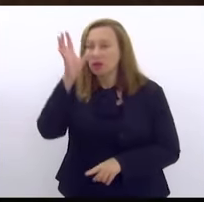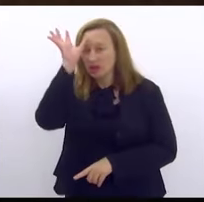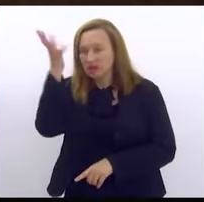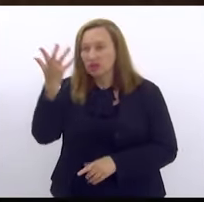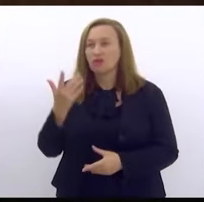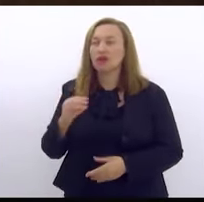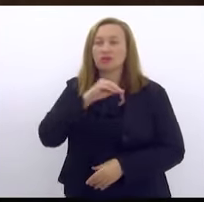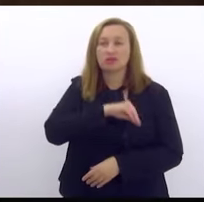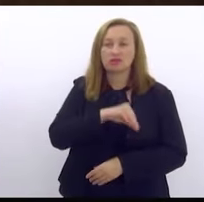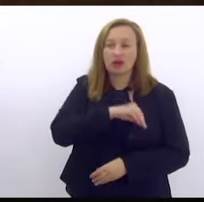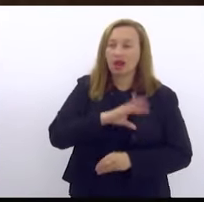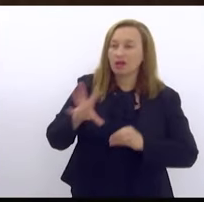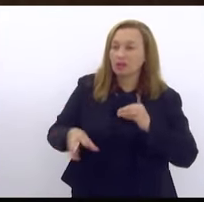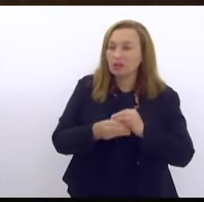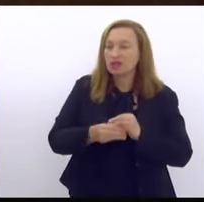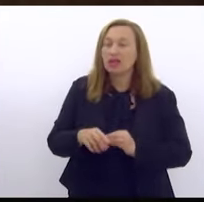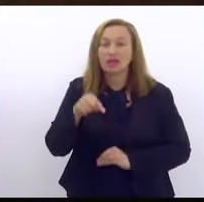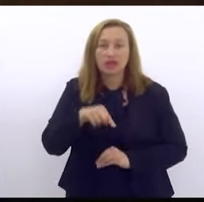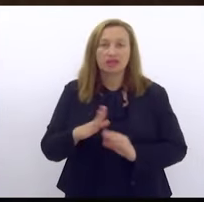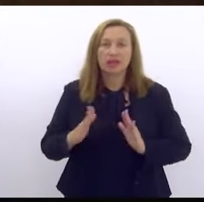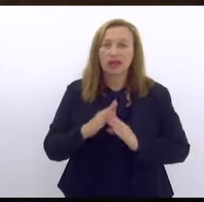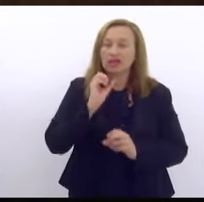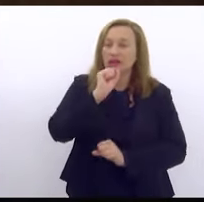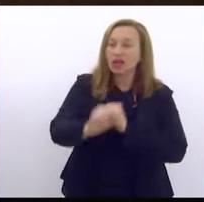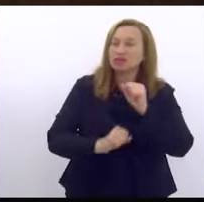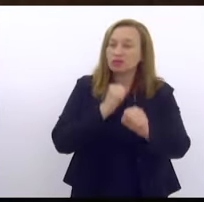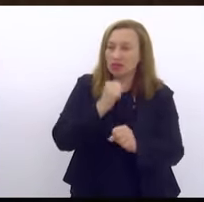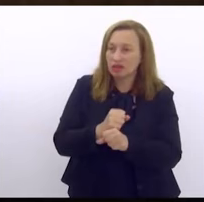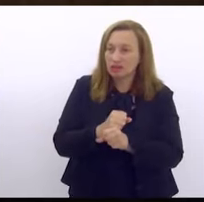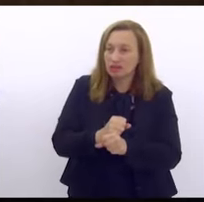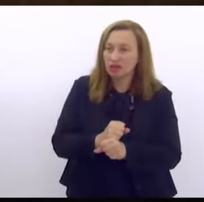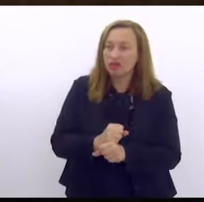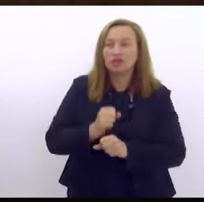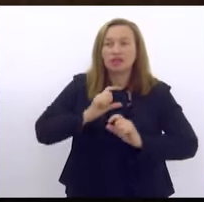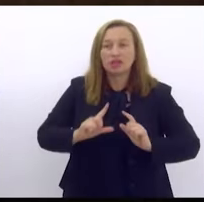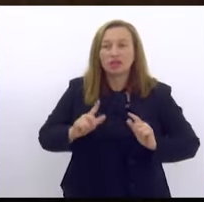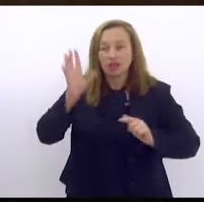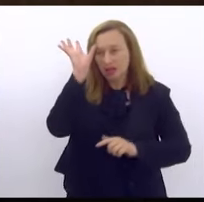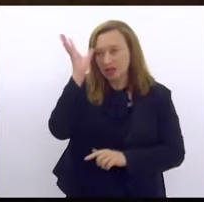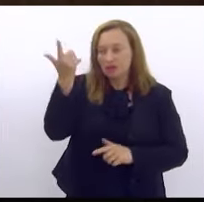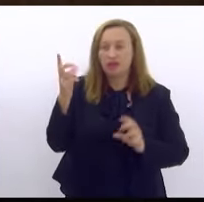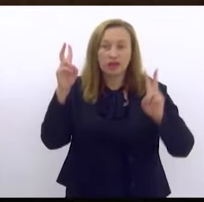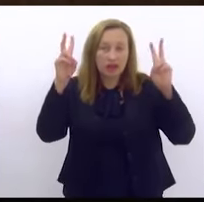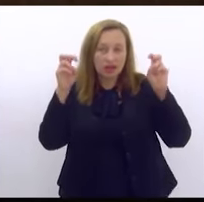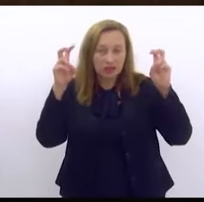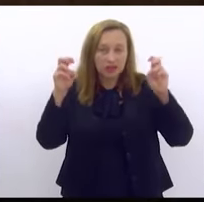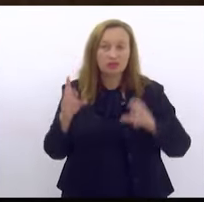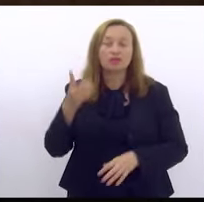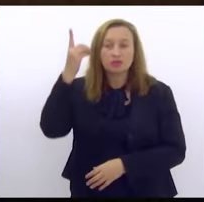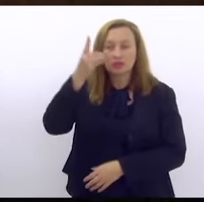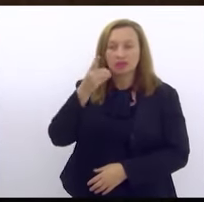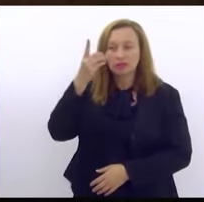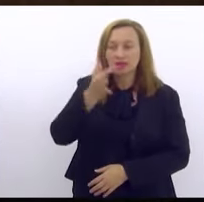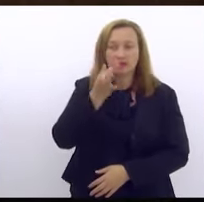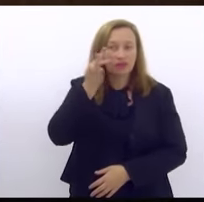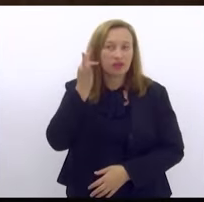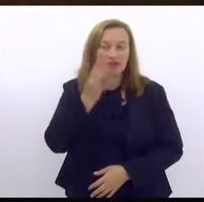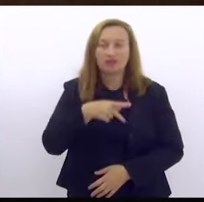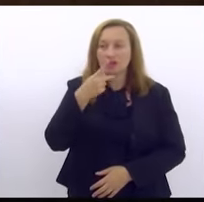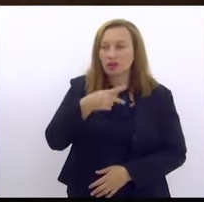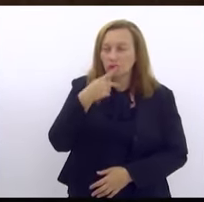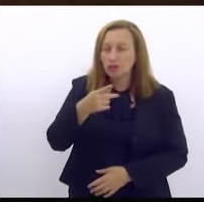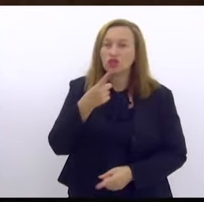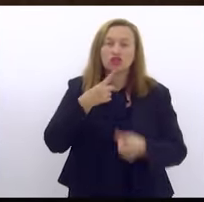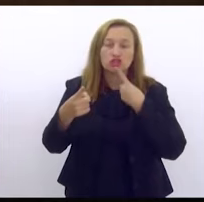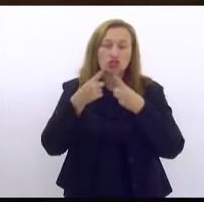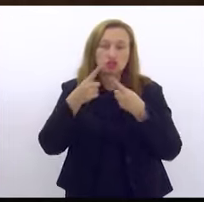piso salarial, e essa casa, ano que vem, tem que se debruçar sobre essa matéria, como o deputado Flávio Serafim colocou, discutir